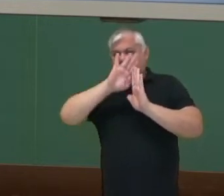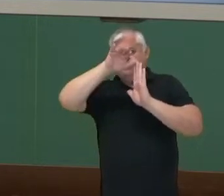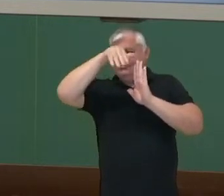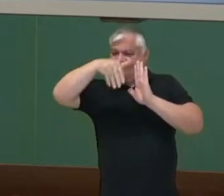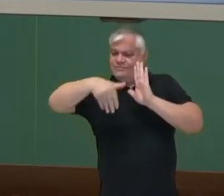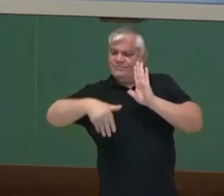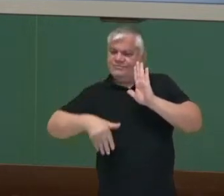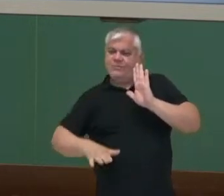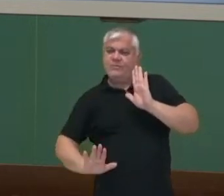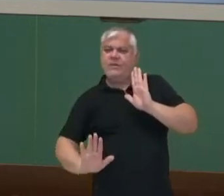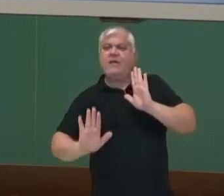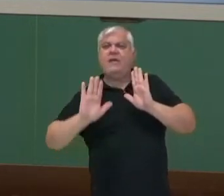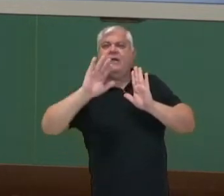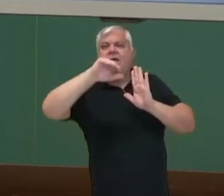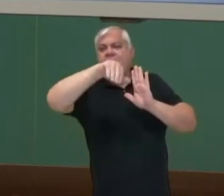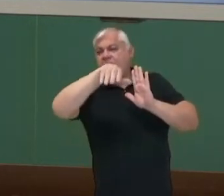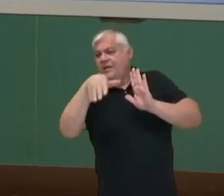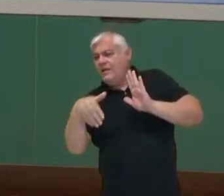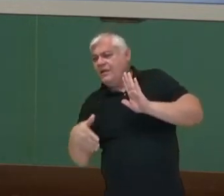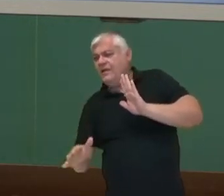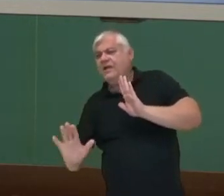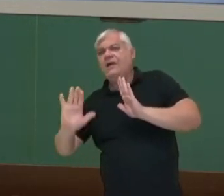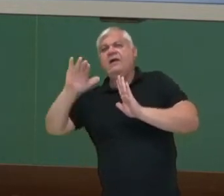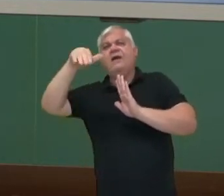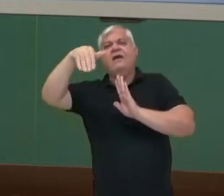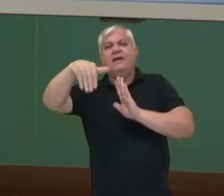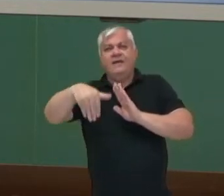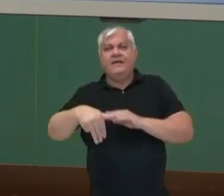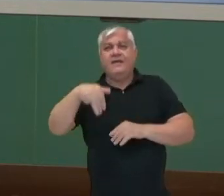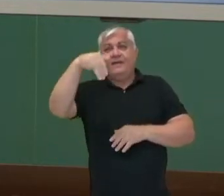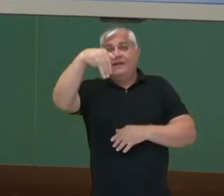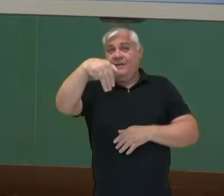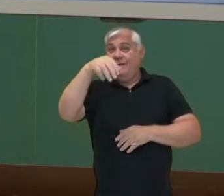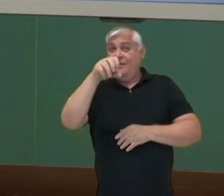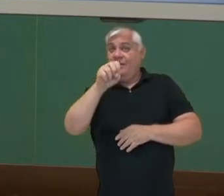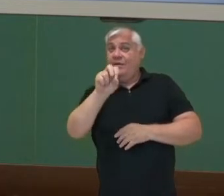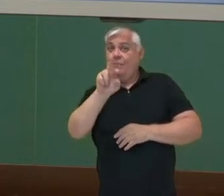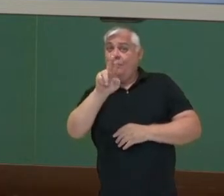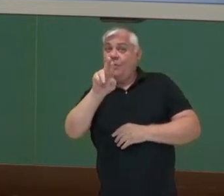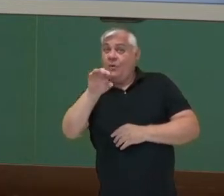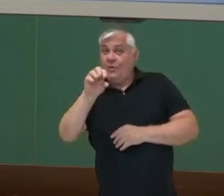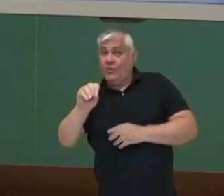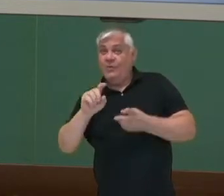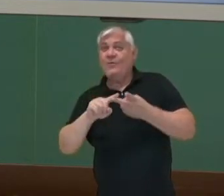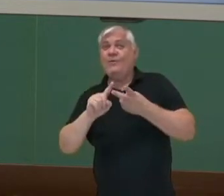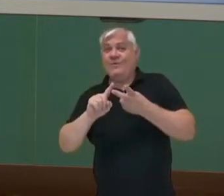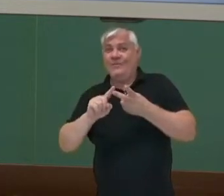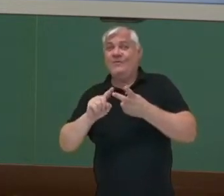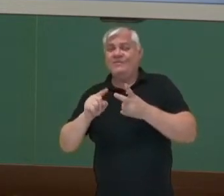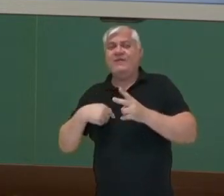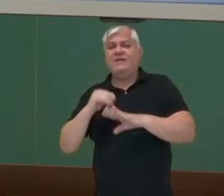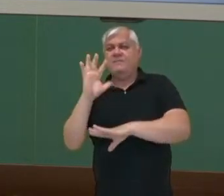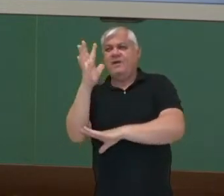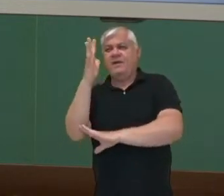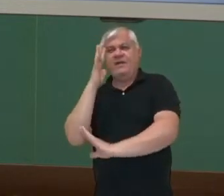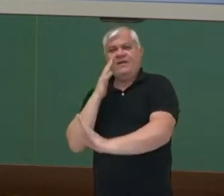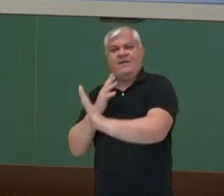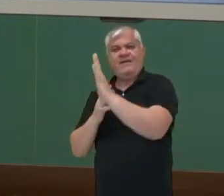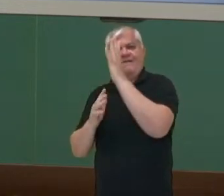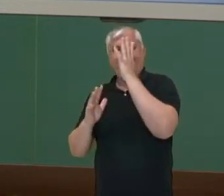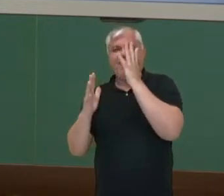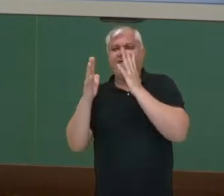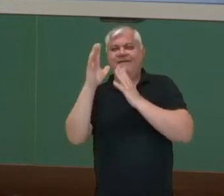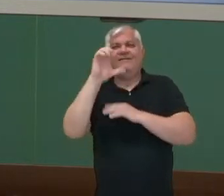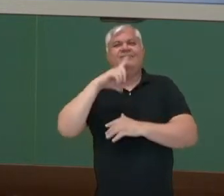chama esta porção de domínio de mares e morros. Era originalmente coberto por matas tropicais, como a Floresta